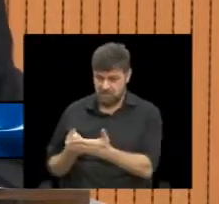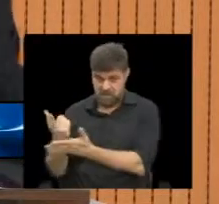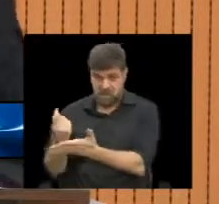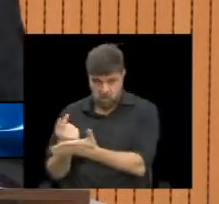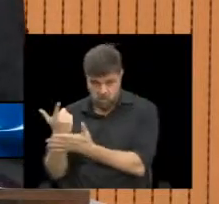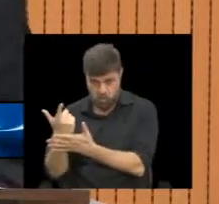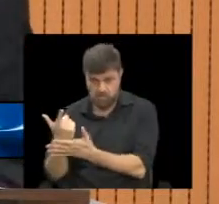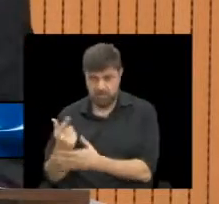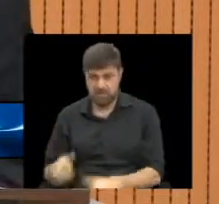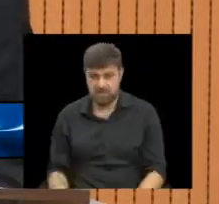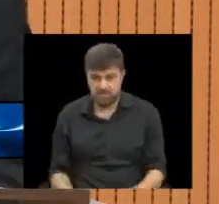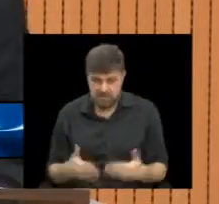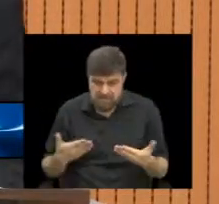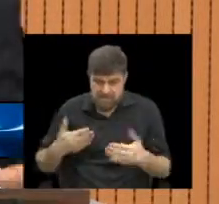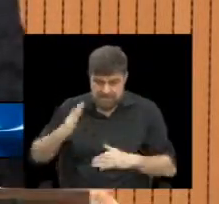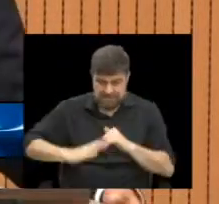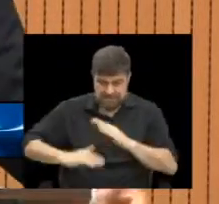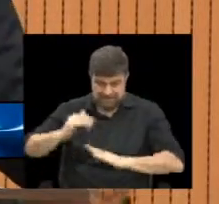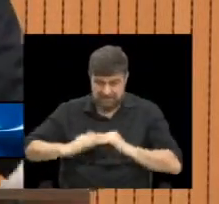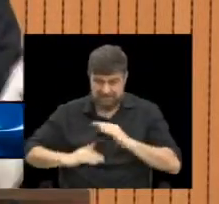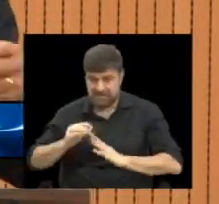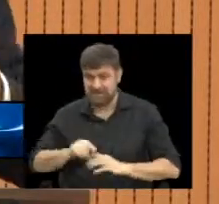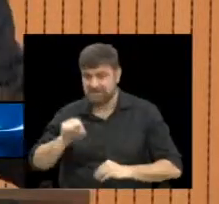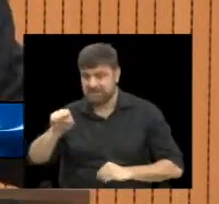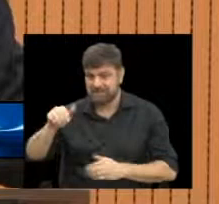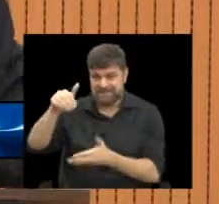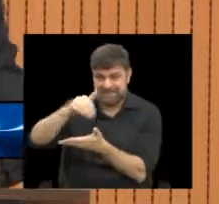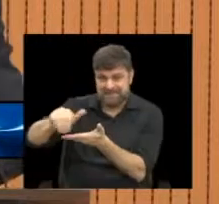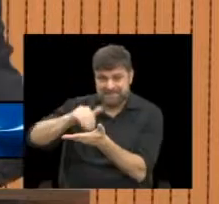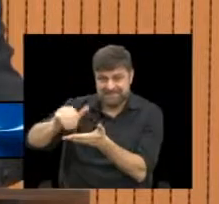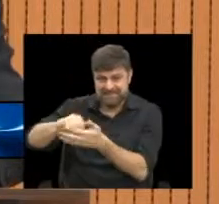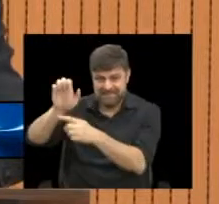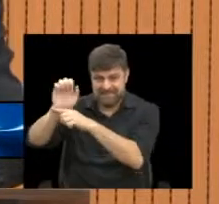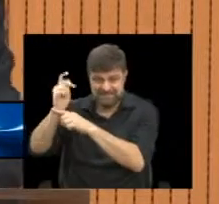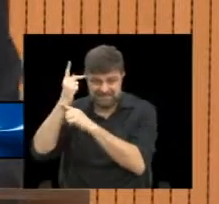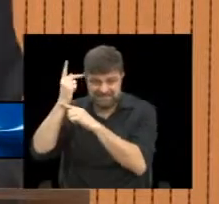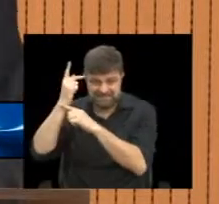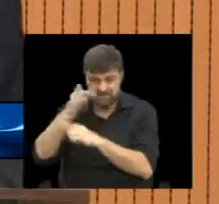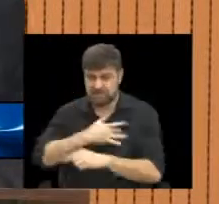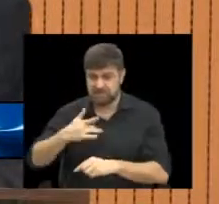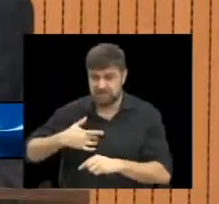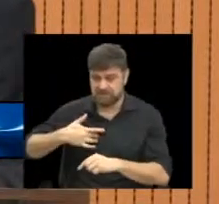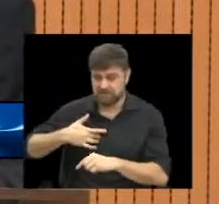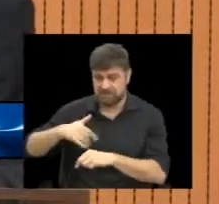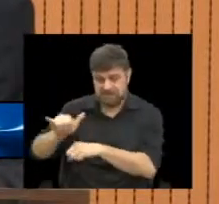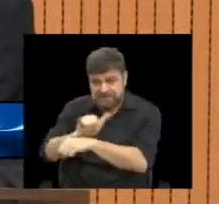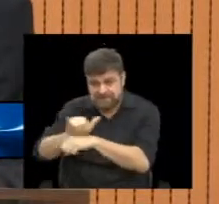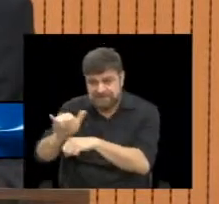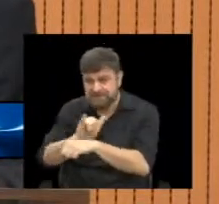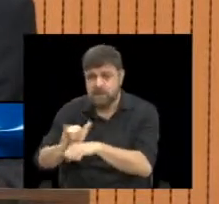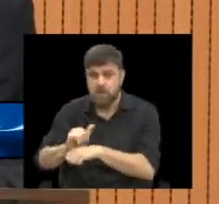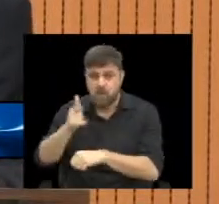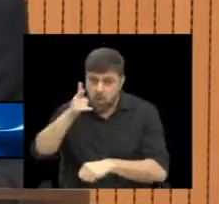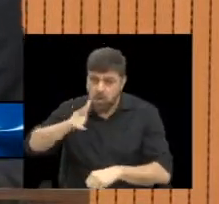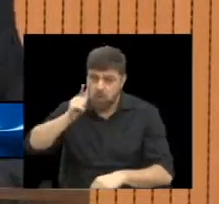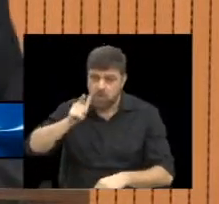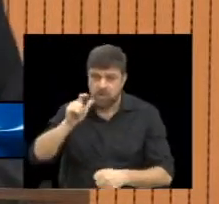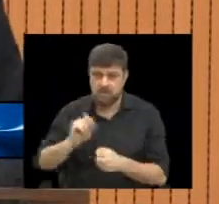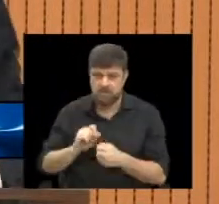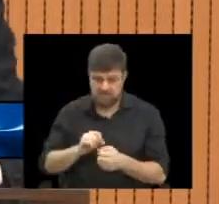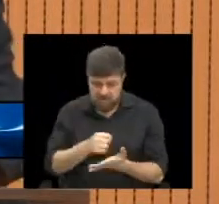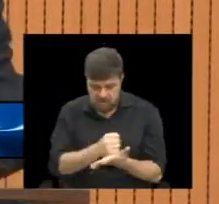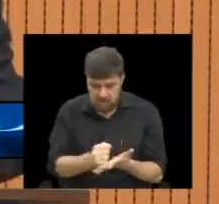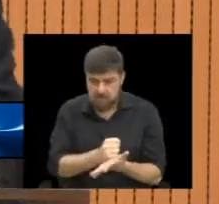Saúde, mas as ações que a Secretaria de Estado desenvolveu e que garantiu o